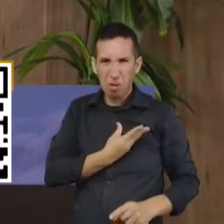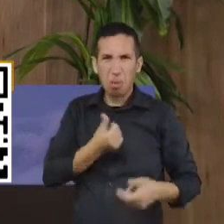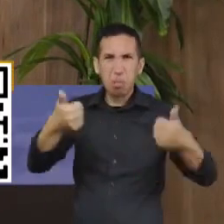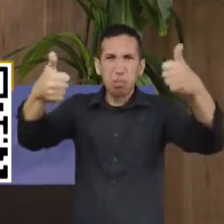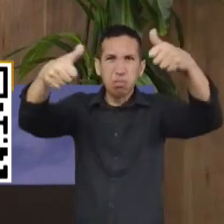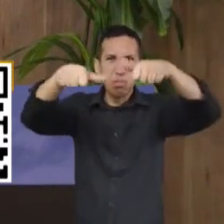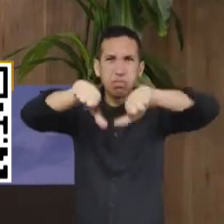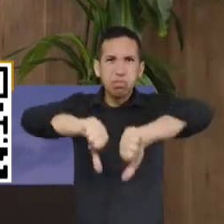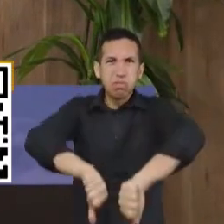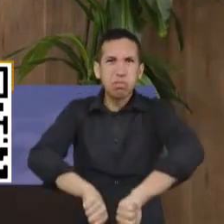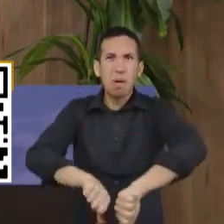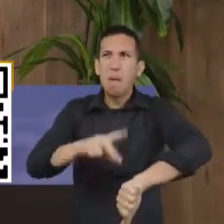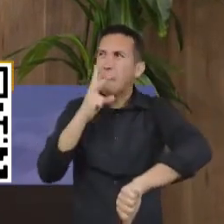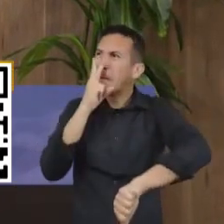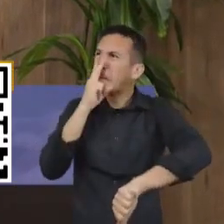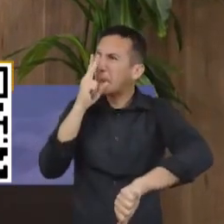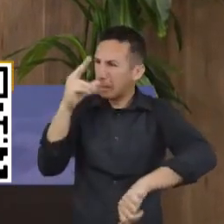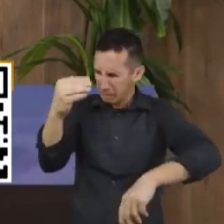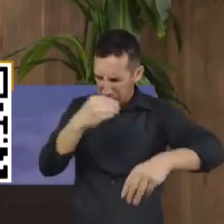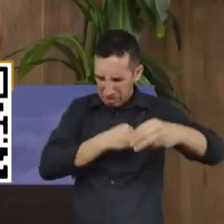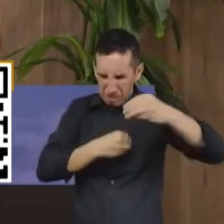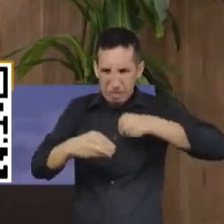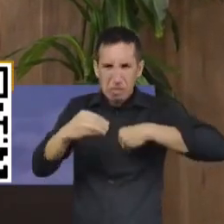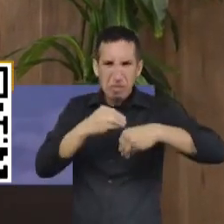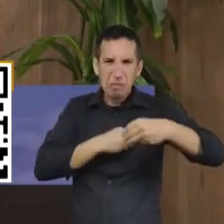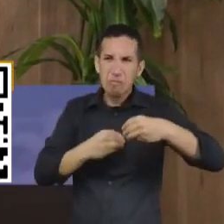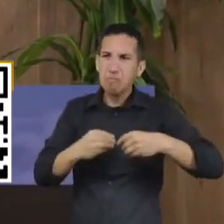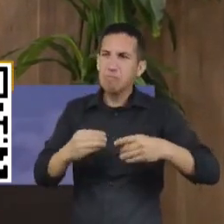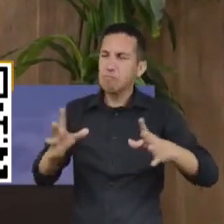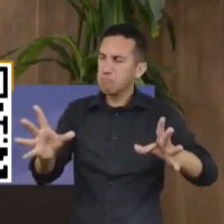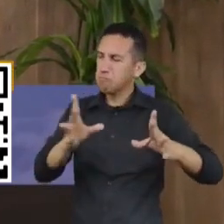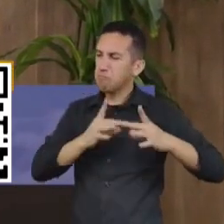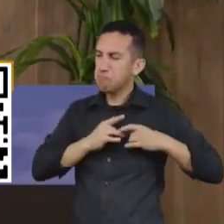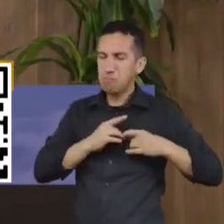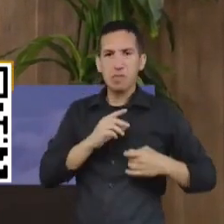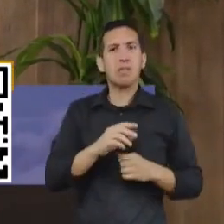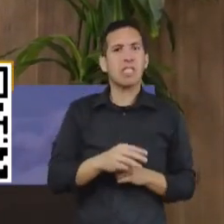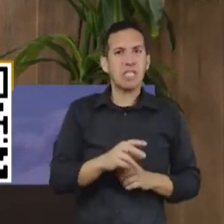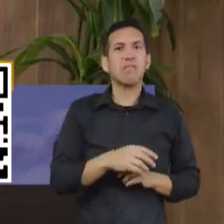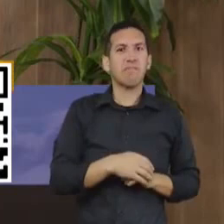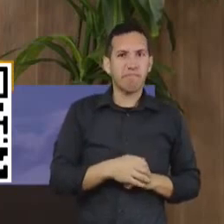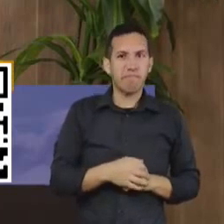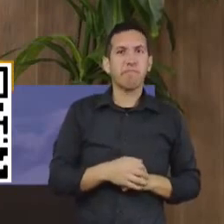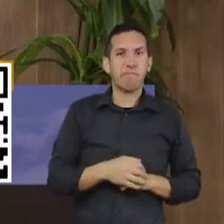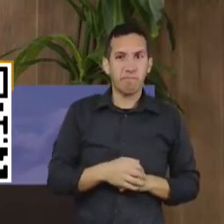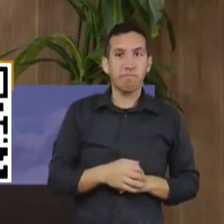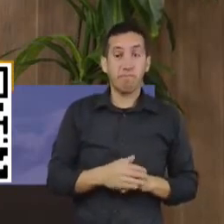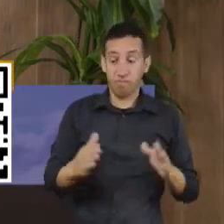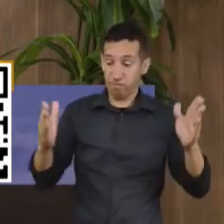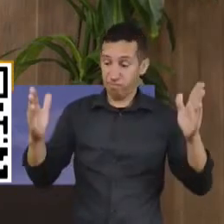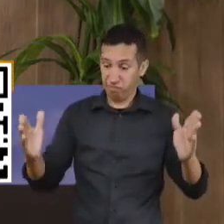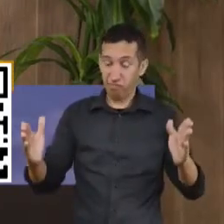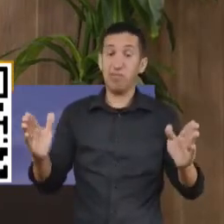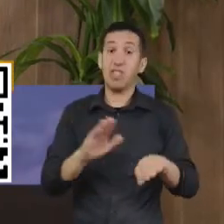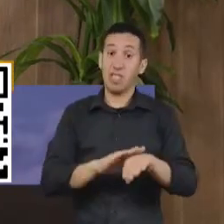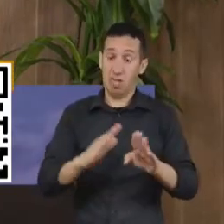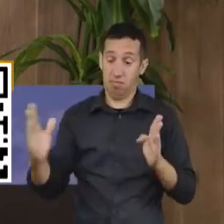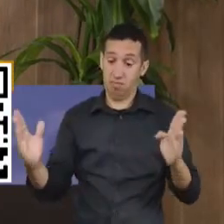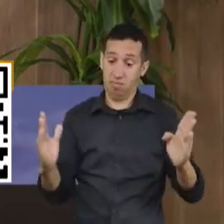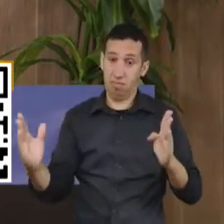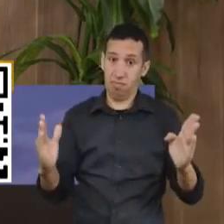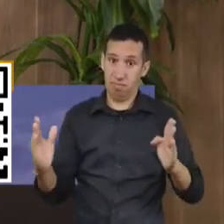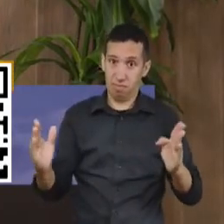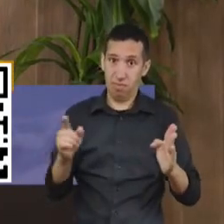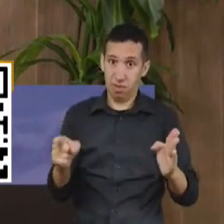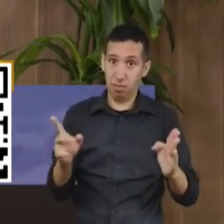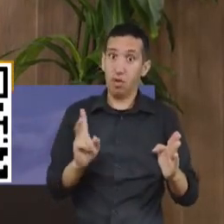trevas espirituais que eles passaram no período de 313 a538 aproximadamente aqui